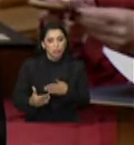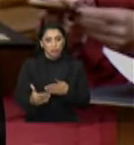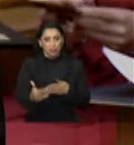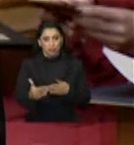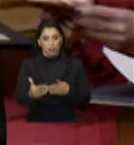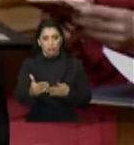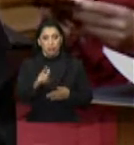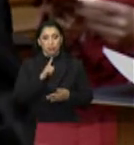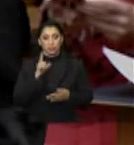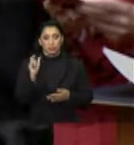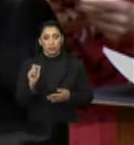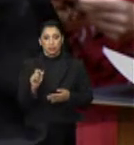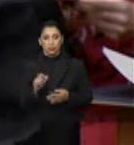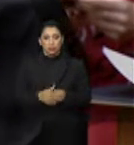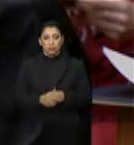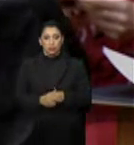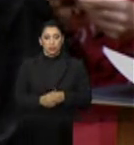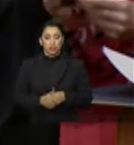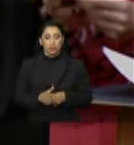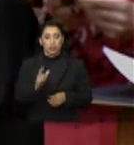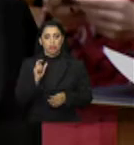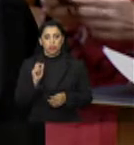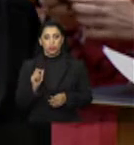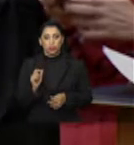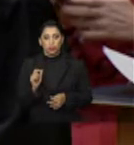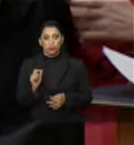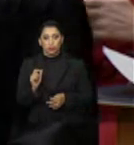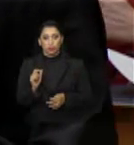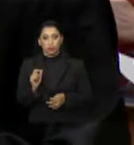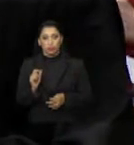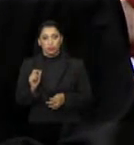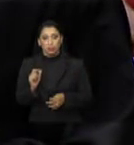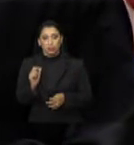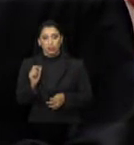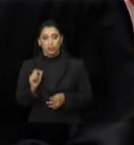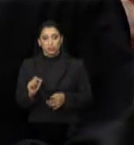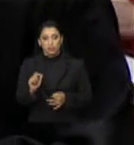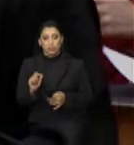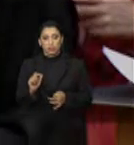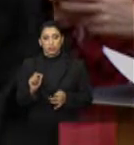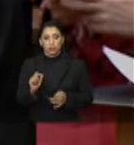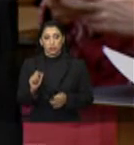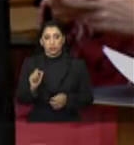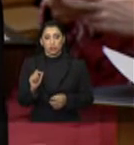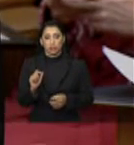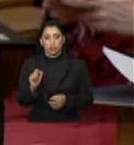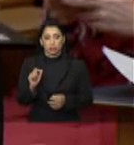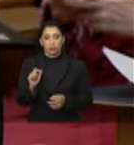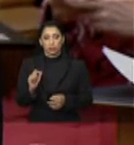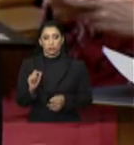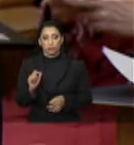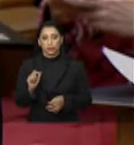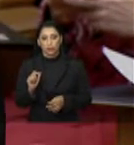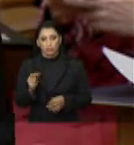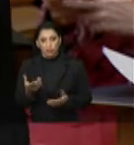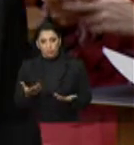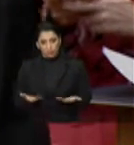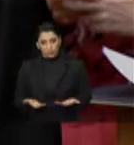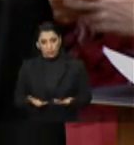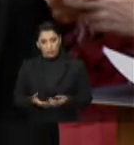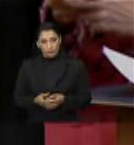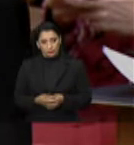frente e vejam que situação curiosa ministros a ré ajuizou uma ação de conhecimento